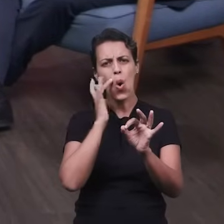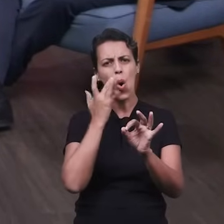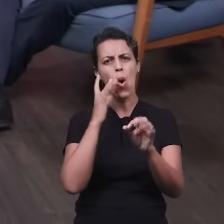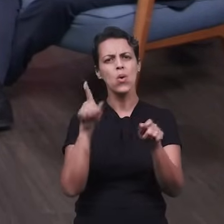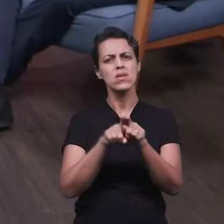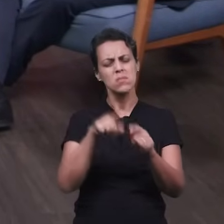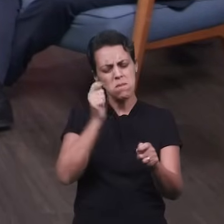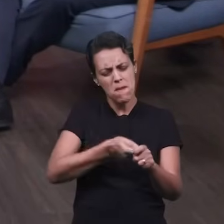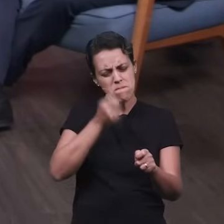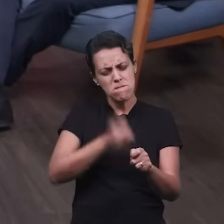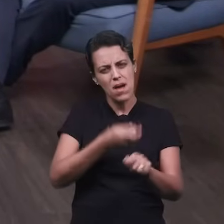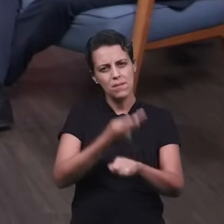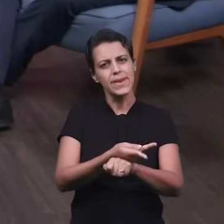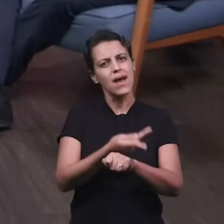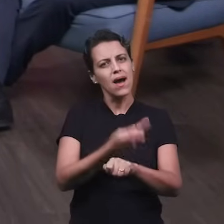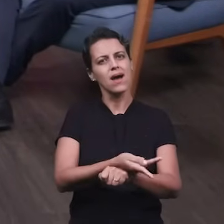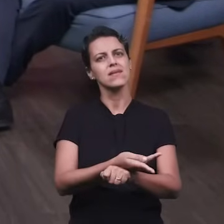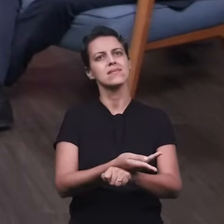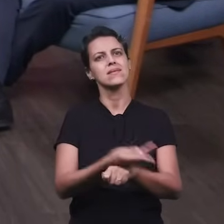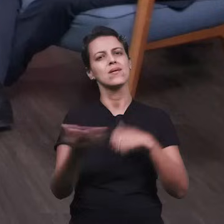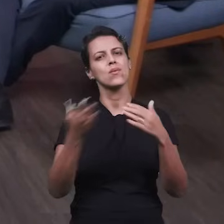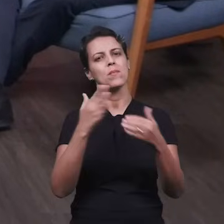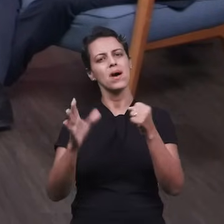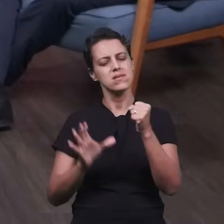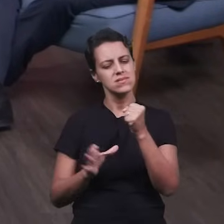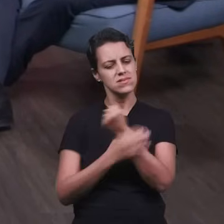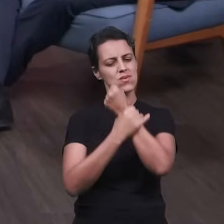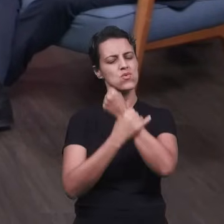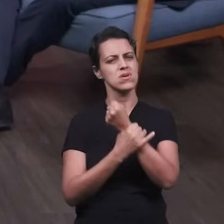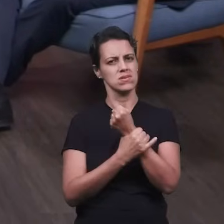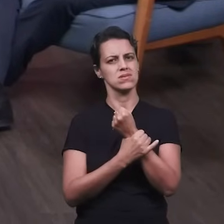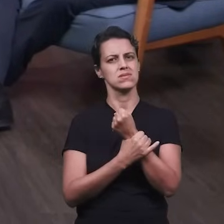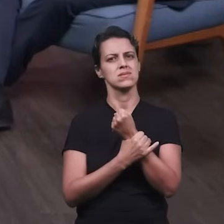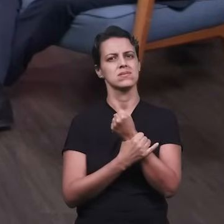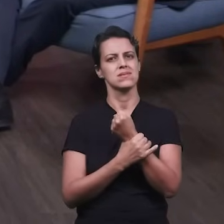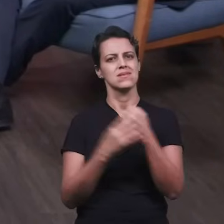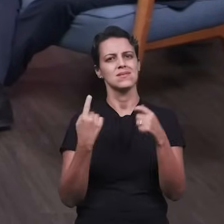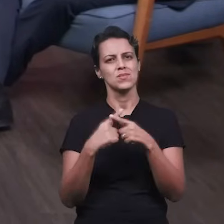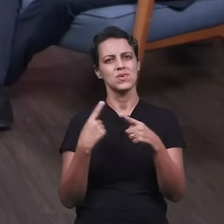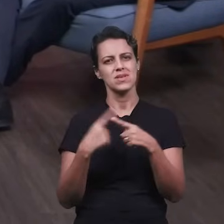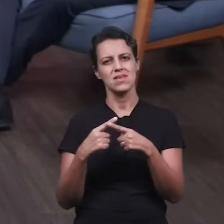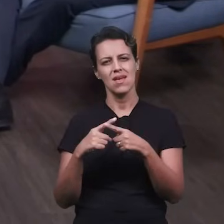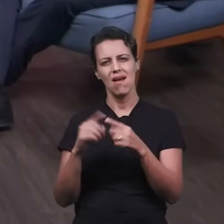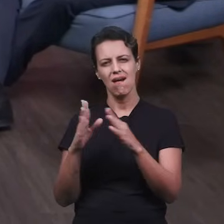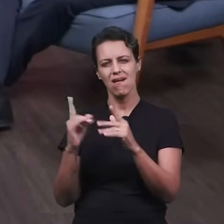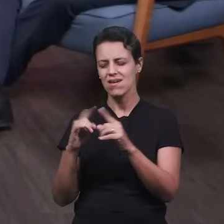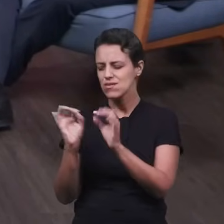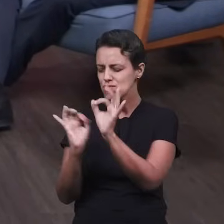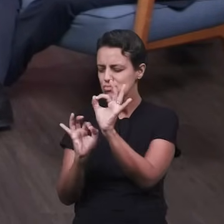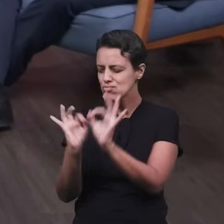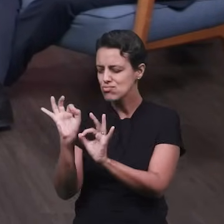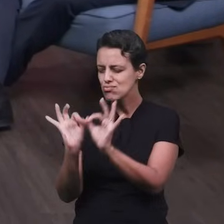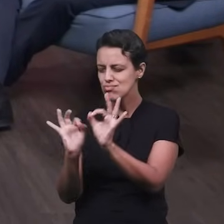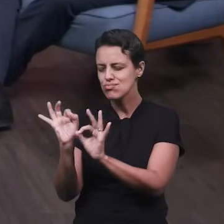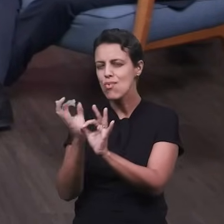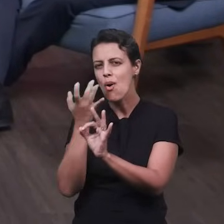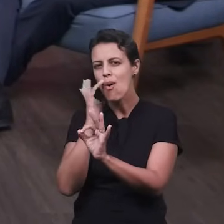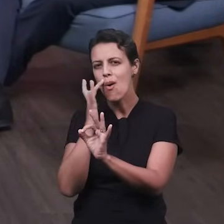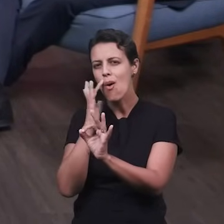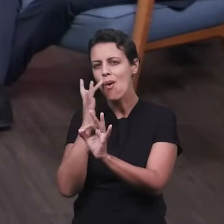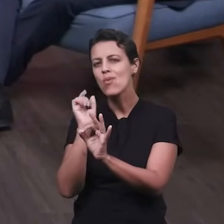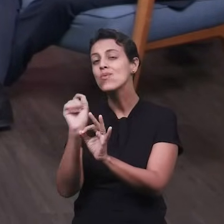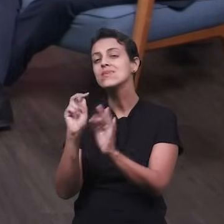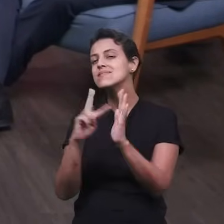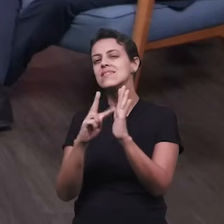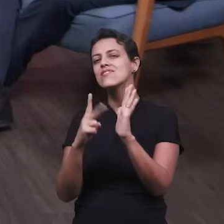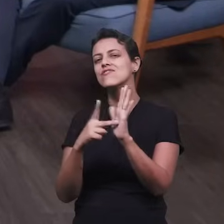de prata, é uma segurança, não é? São os engastes, né, como tem sido falado. É uma igreja que é adornada. Ela é adornada,